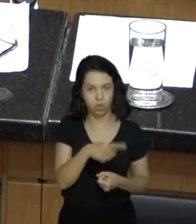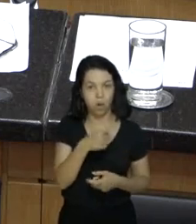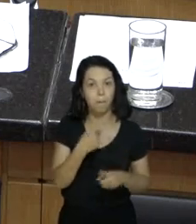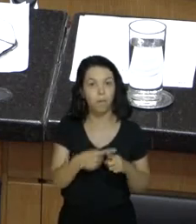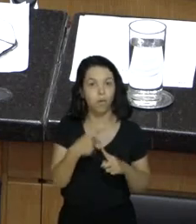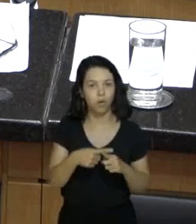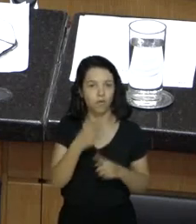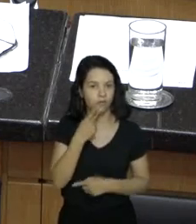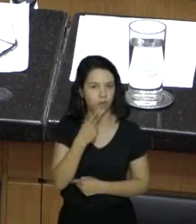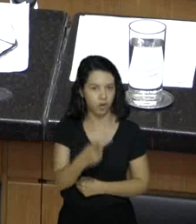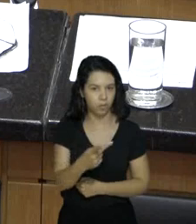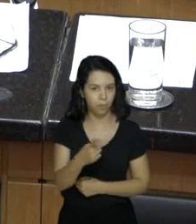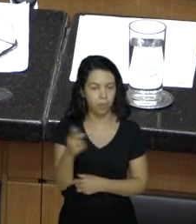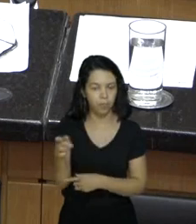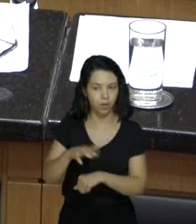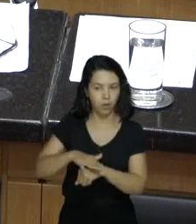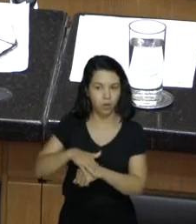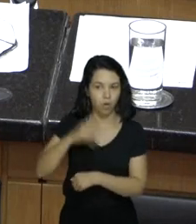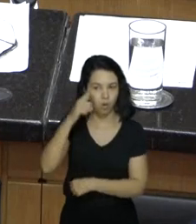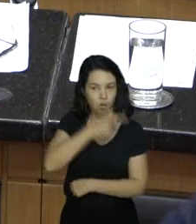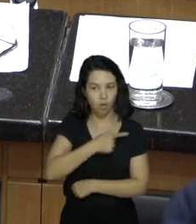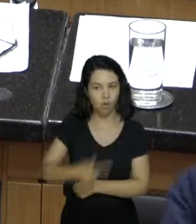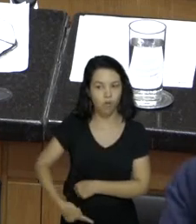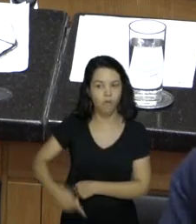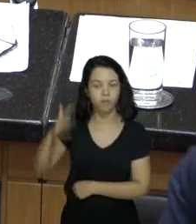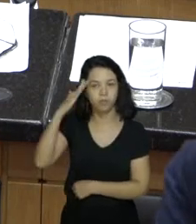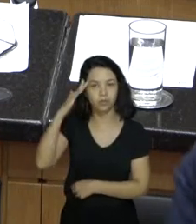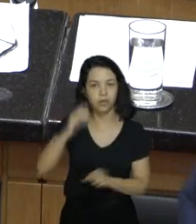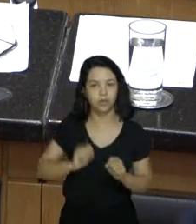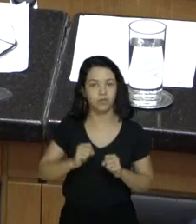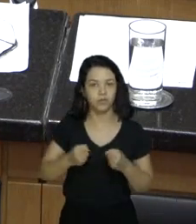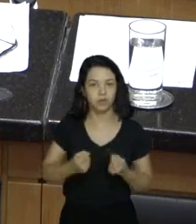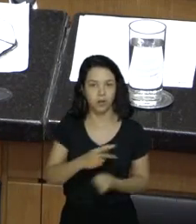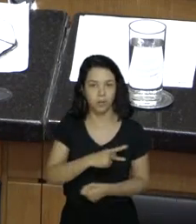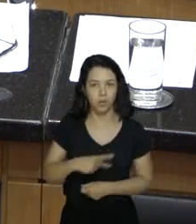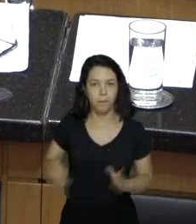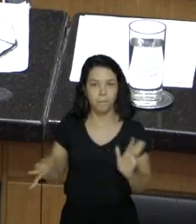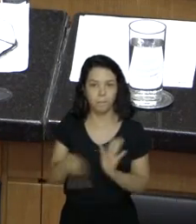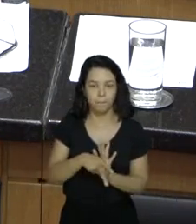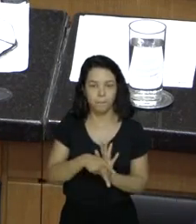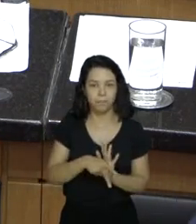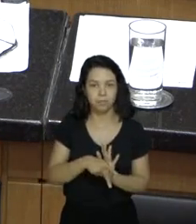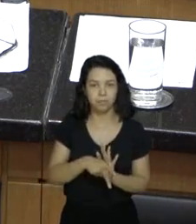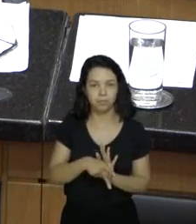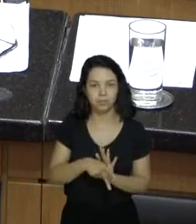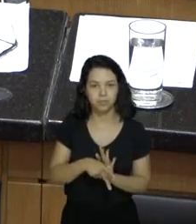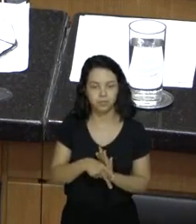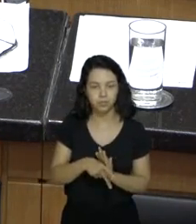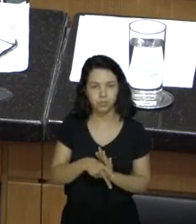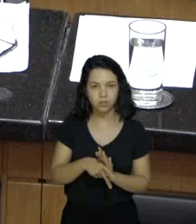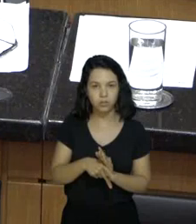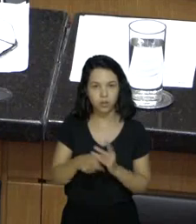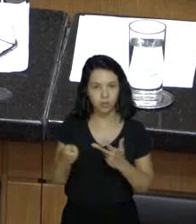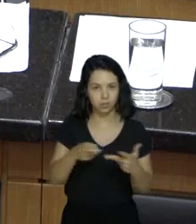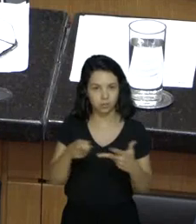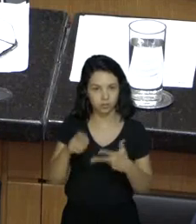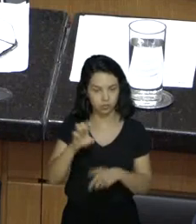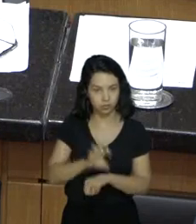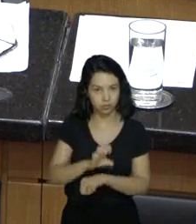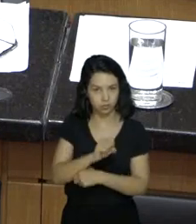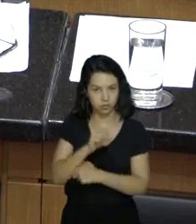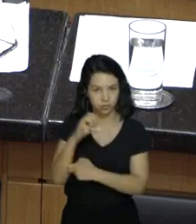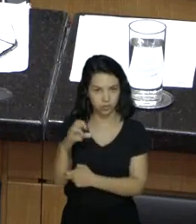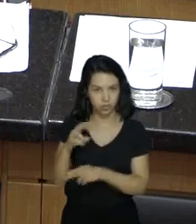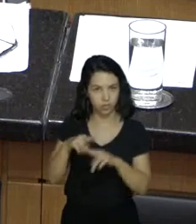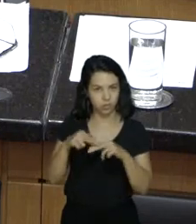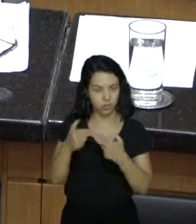Entende o governo de que a Defensoria Pública pertence ao Poder Executivo do Estado de Santa Catarina. E, em razão disso, o